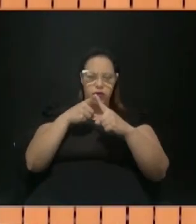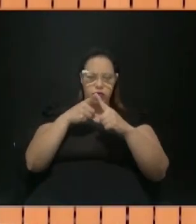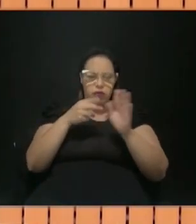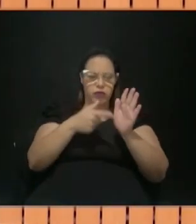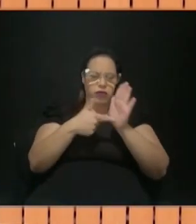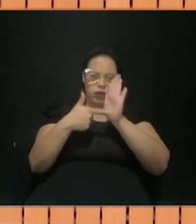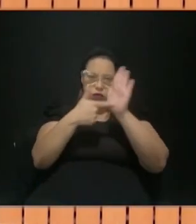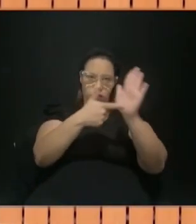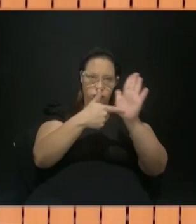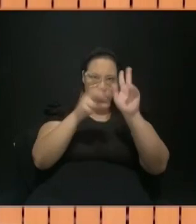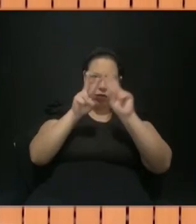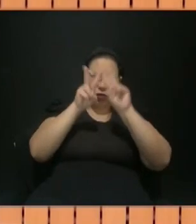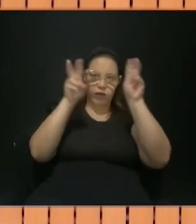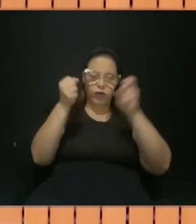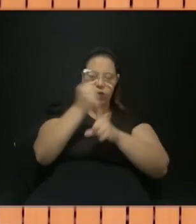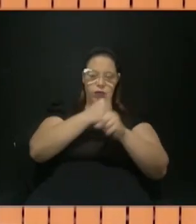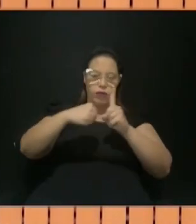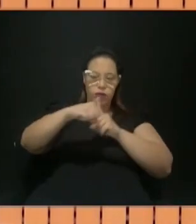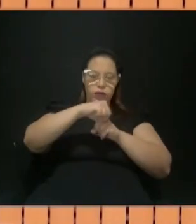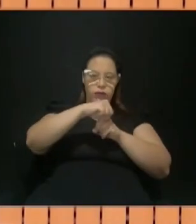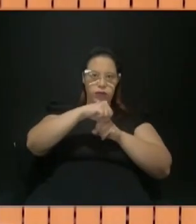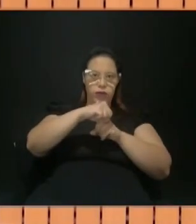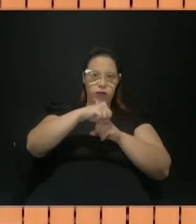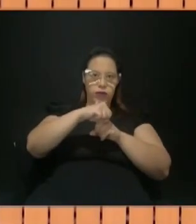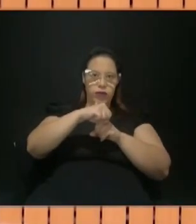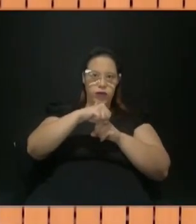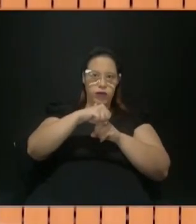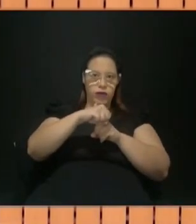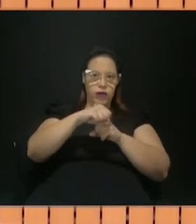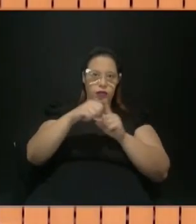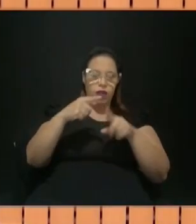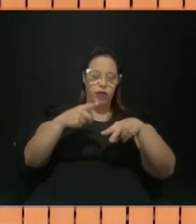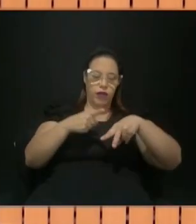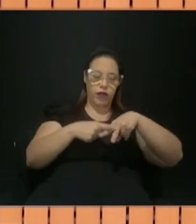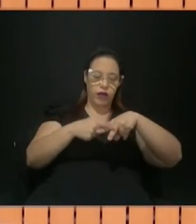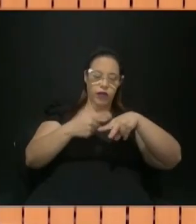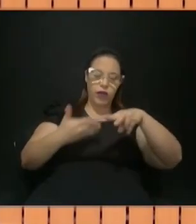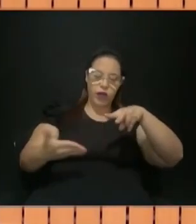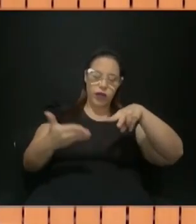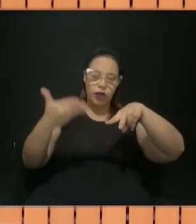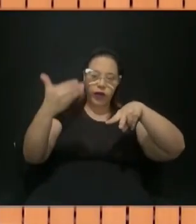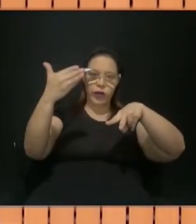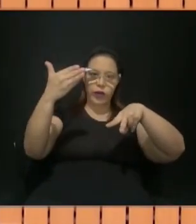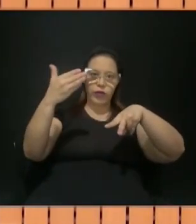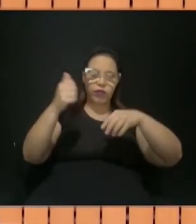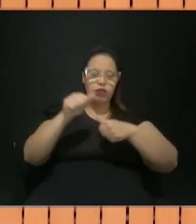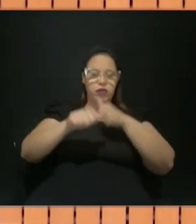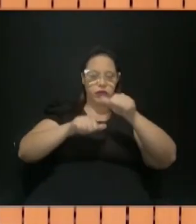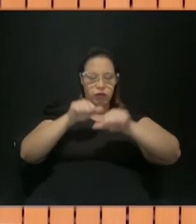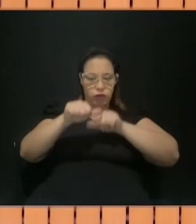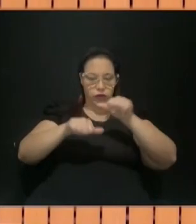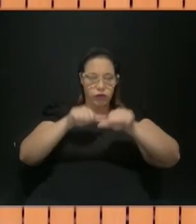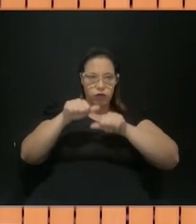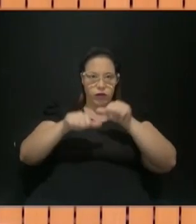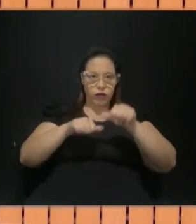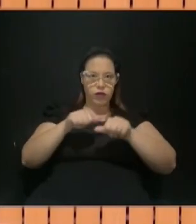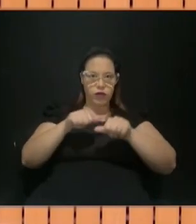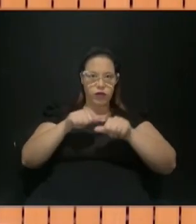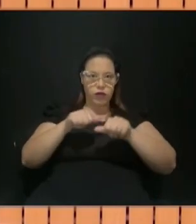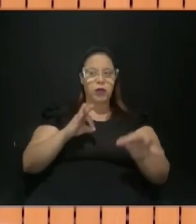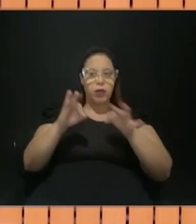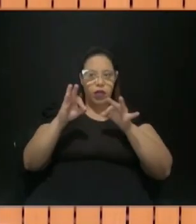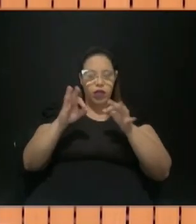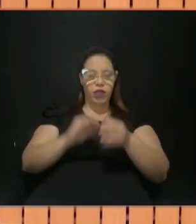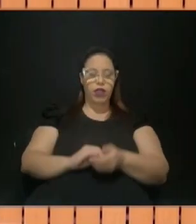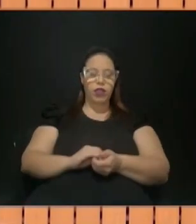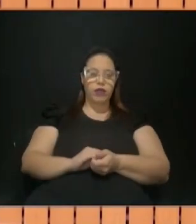temas sociais e pugnar para que a maçonaria permaneça como um agente de mudanças e de paradigmas, sempre